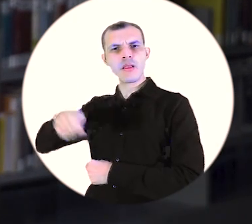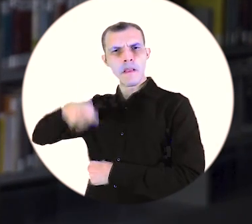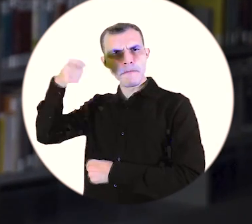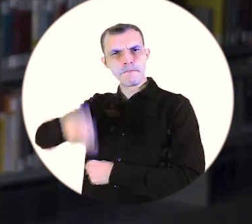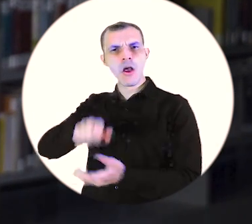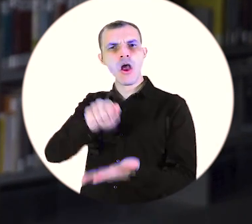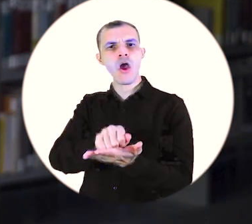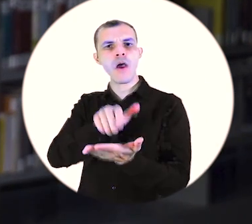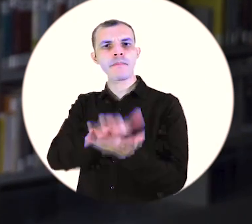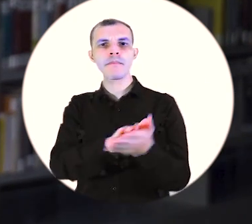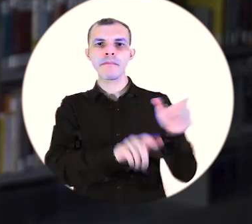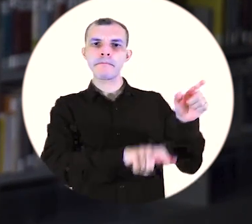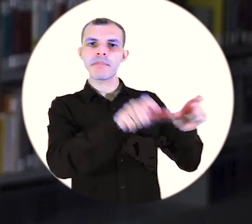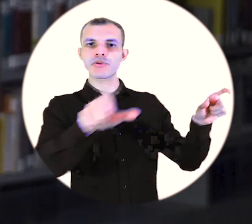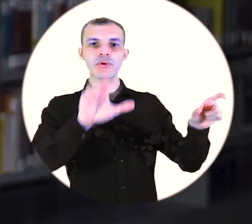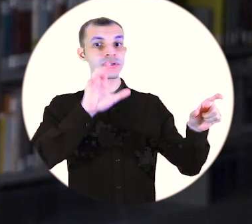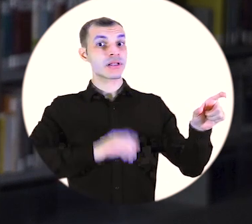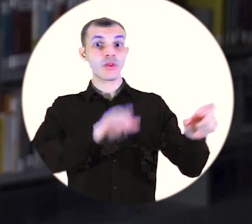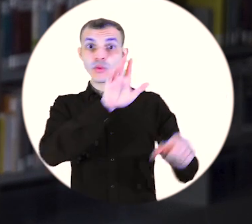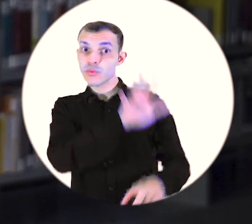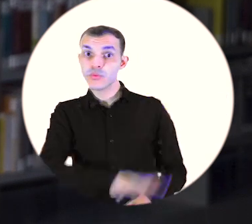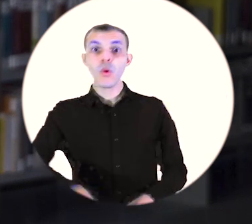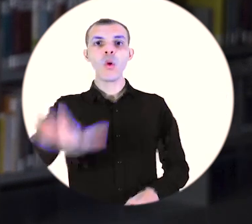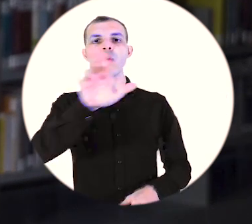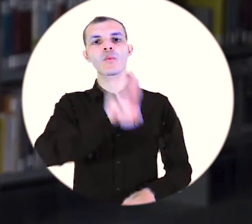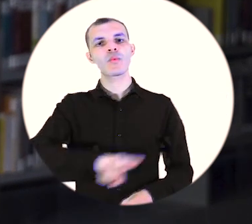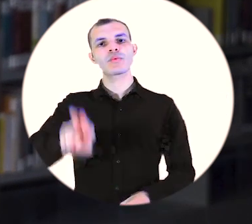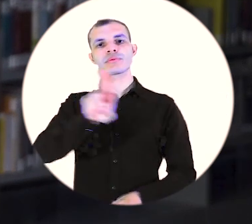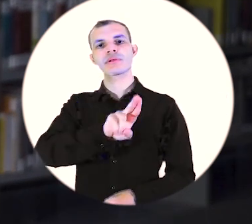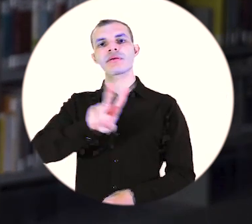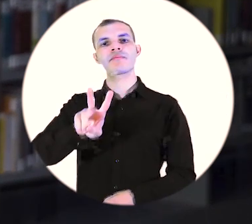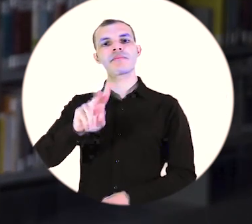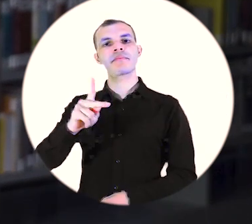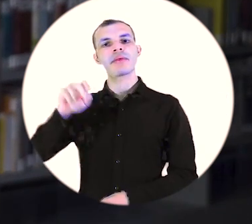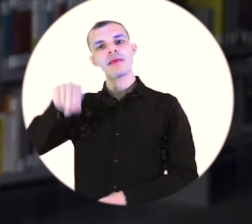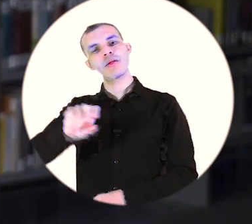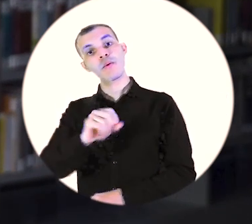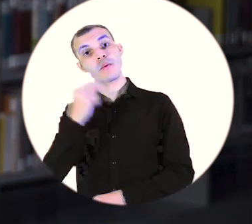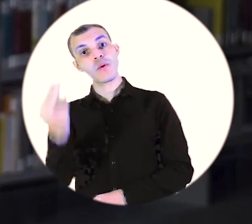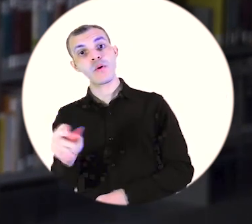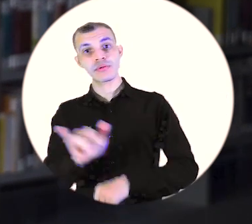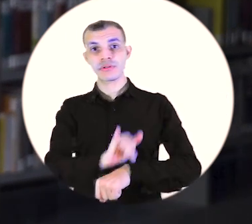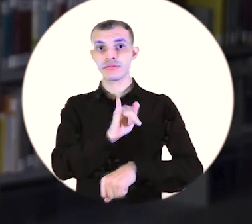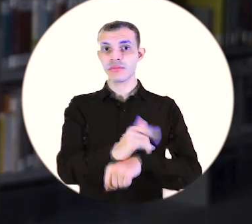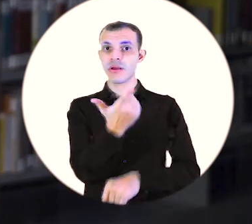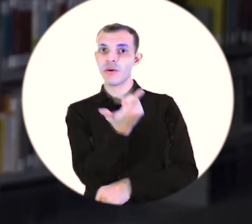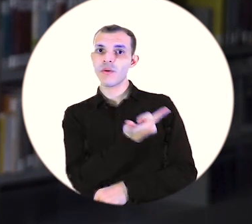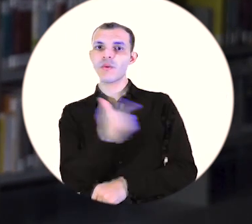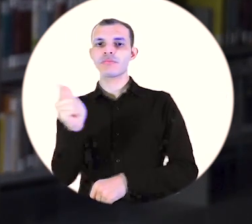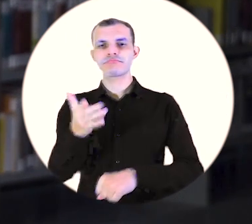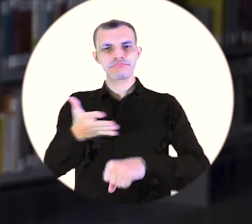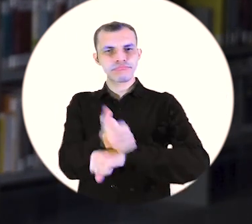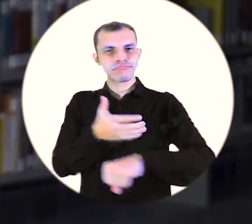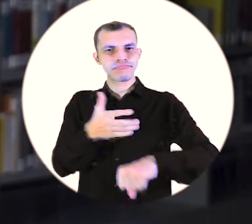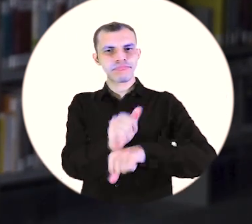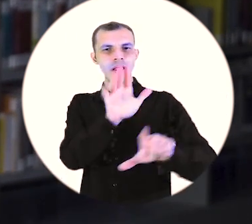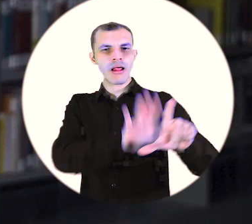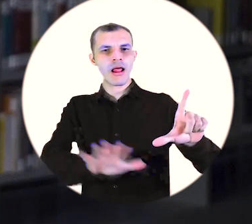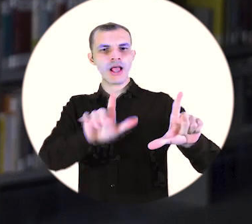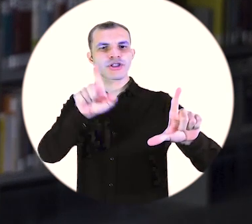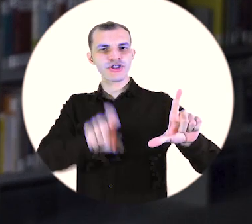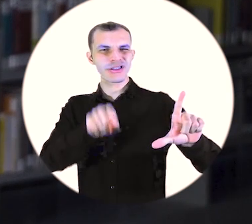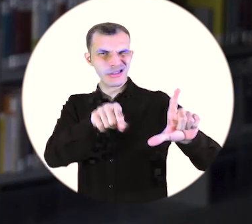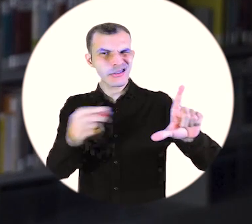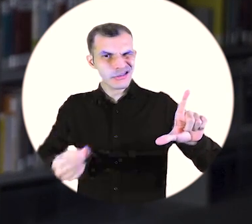que impõe a aplicação de multa a todos os cidadãos que utilizarem VPN ou outros mecanismos para acessar a